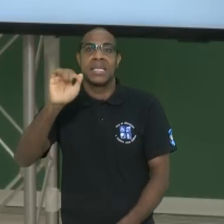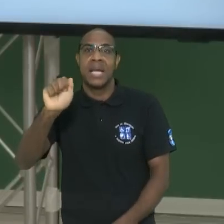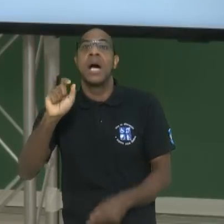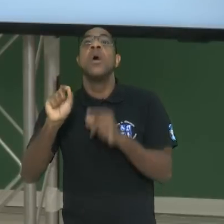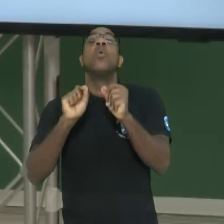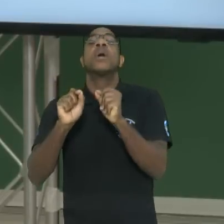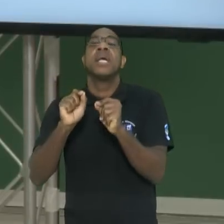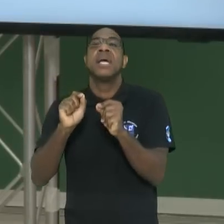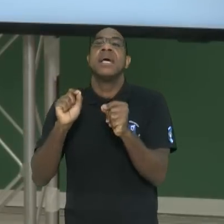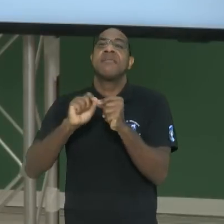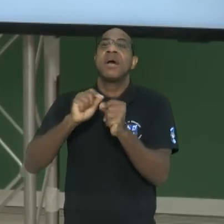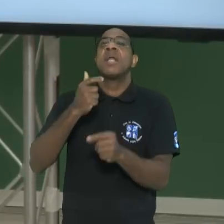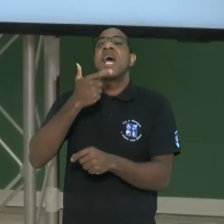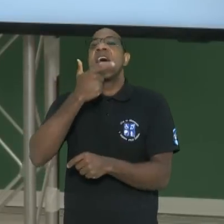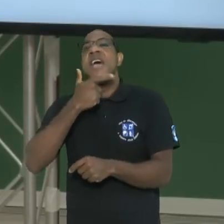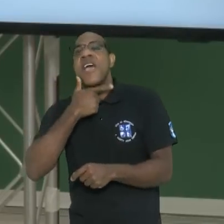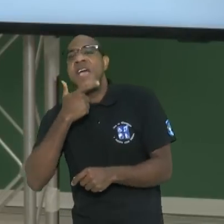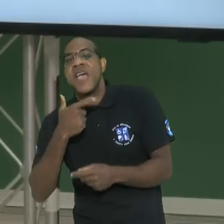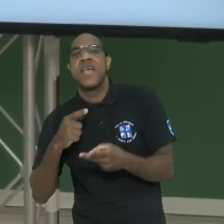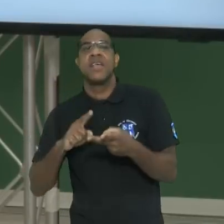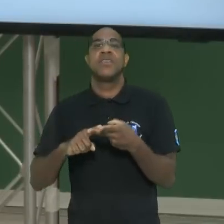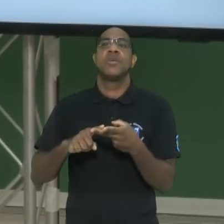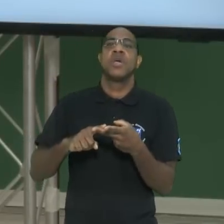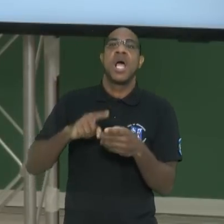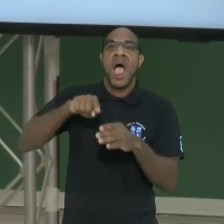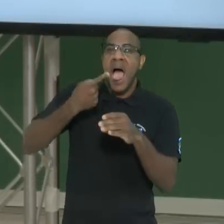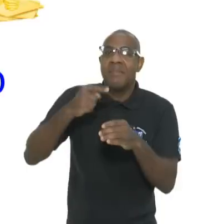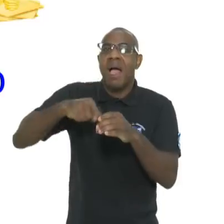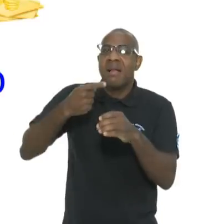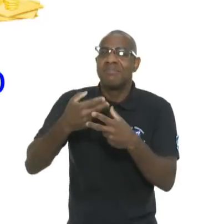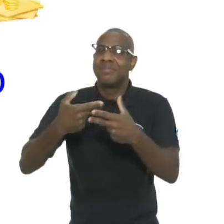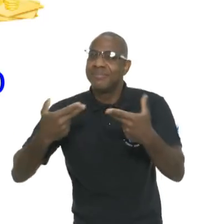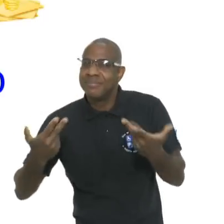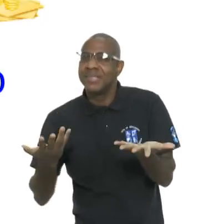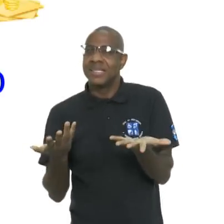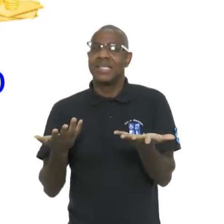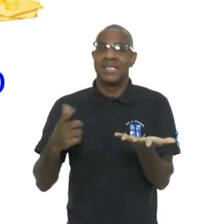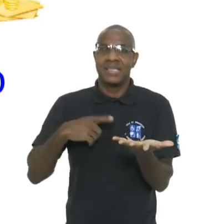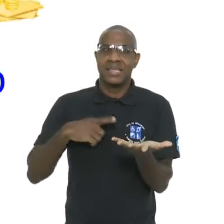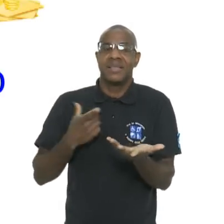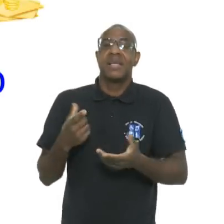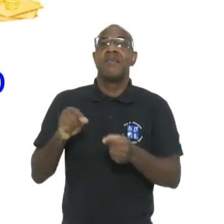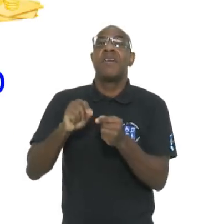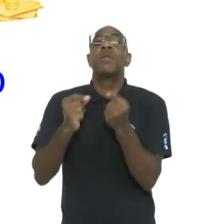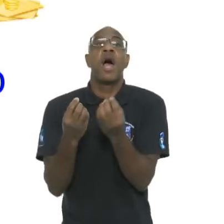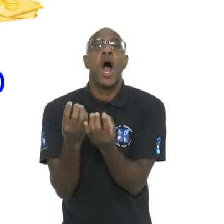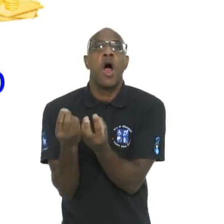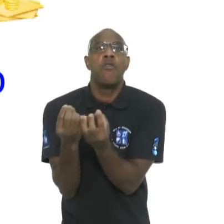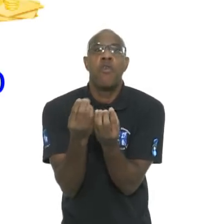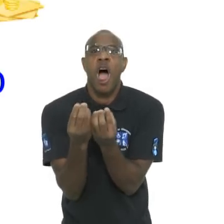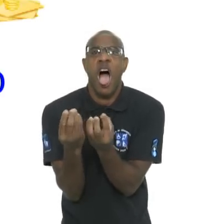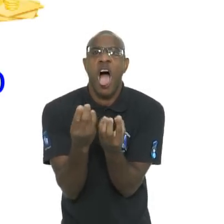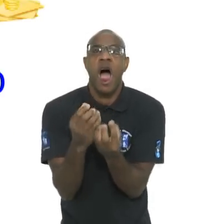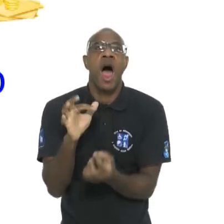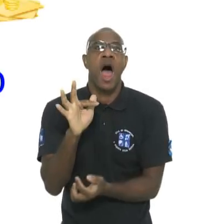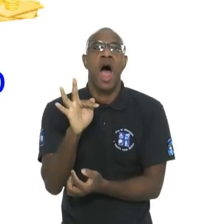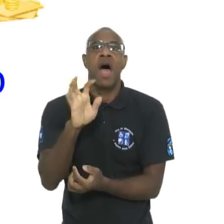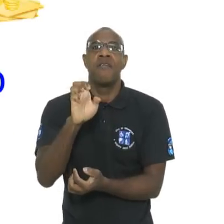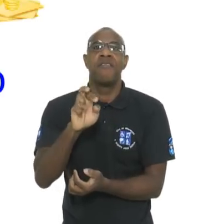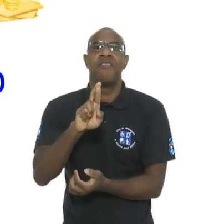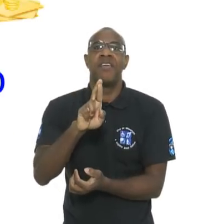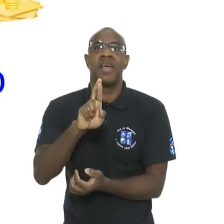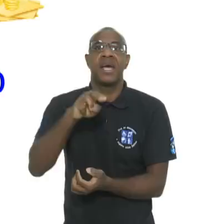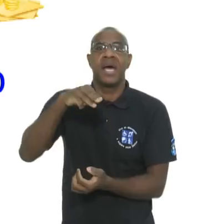nossos lanches, nas nossas refeições, são também produtos fabricados a partir de fermentação de